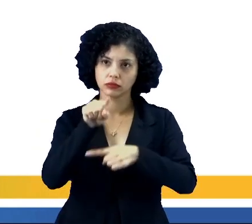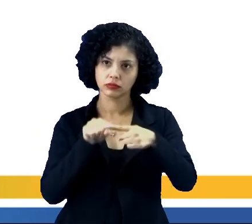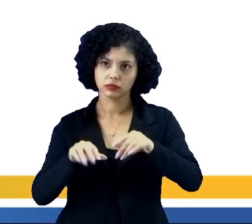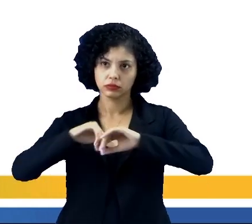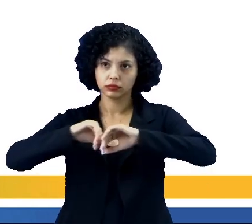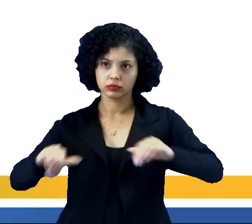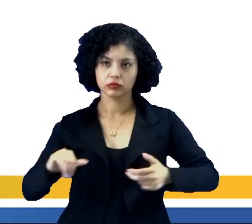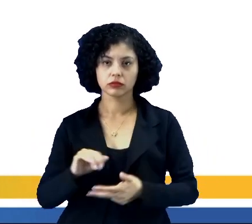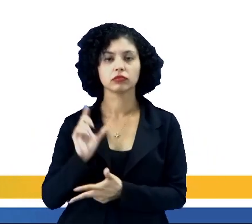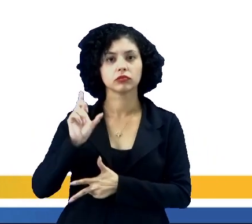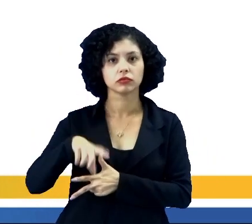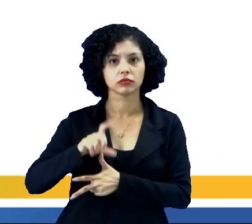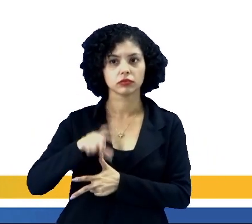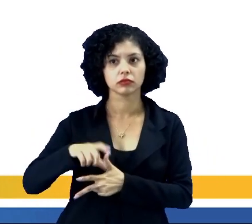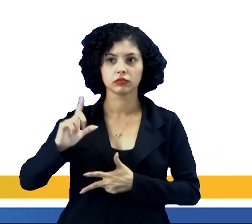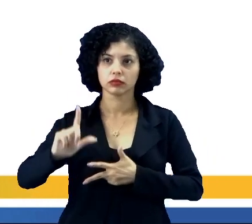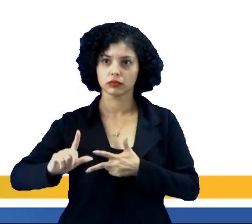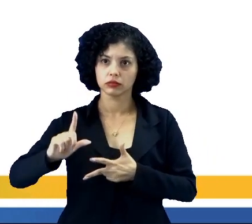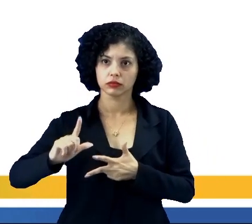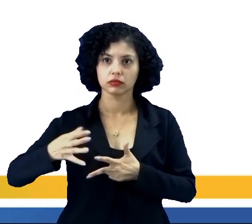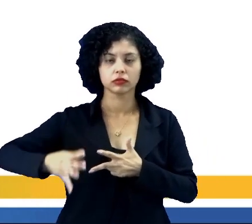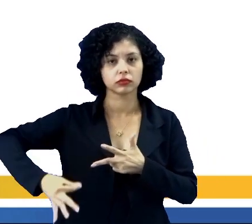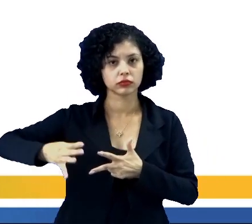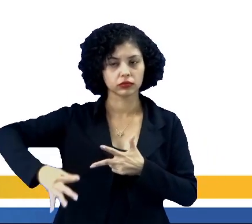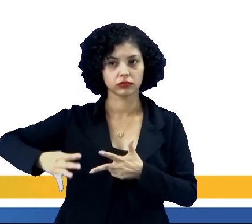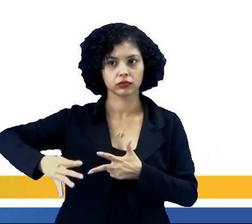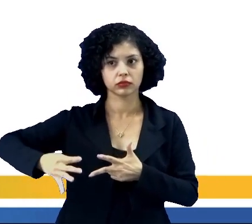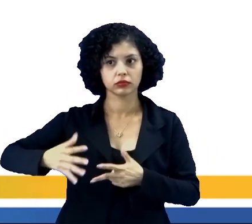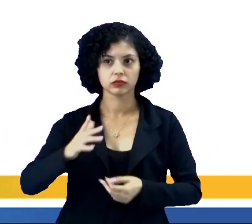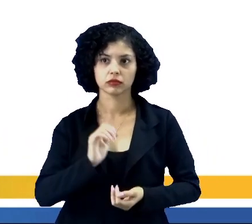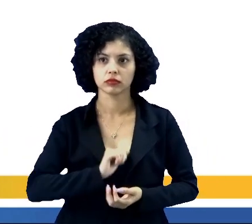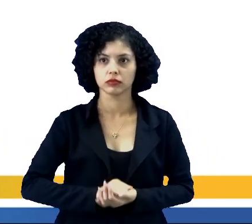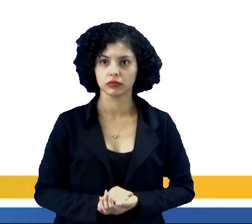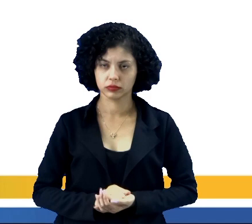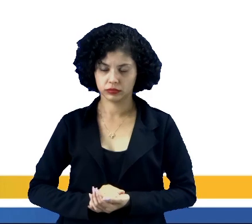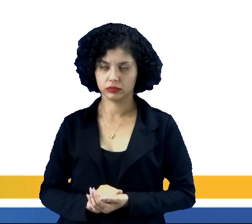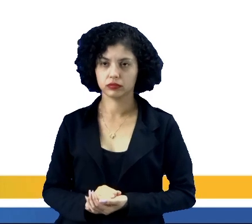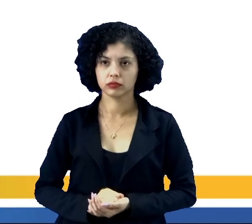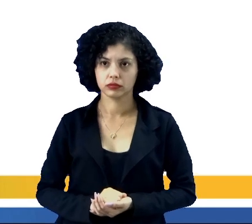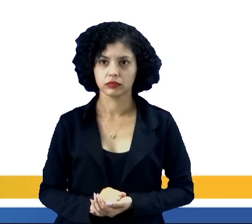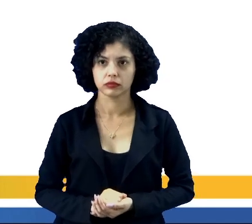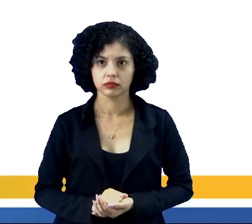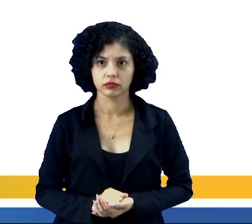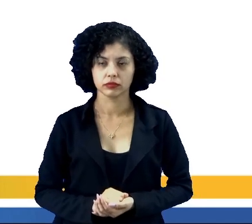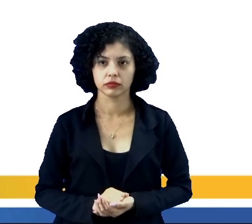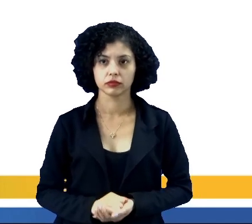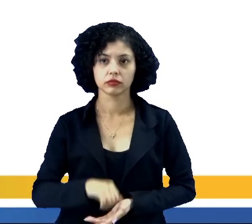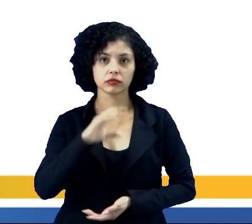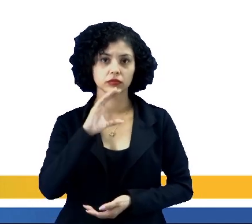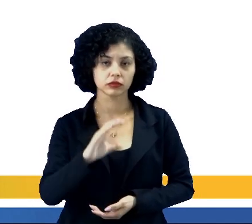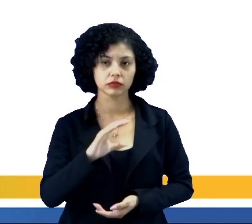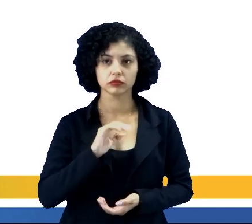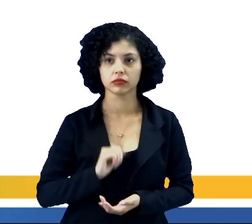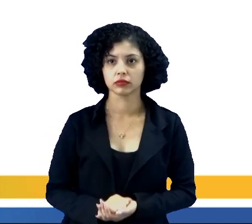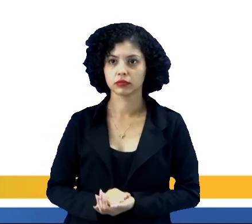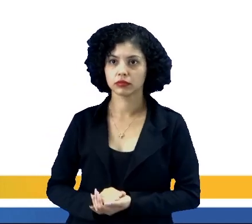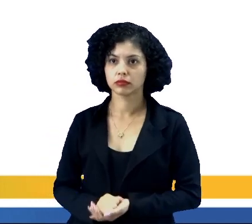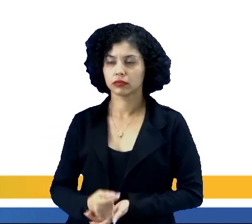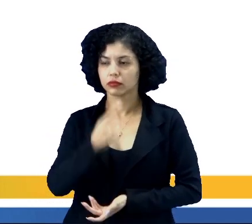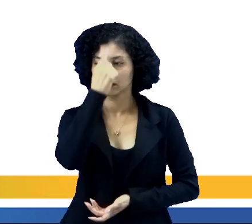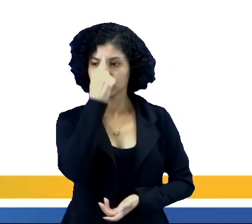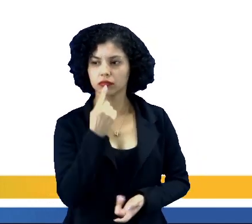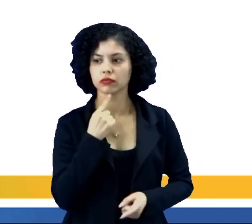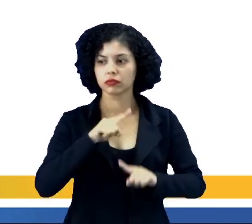divisão de poderes em 3, executivo, legislativo e judiciário, letra C,